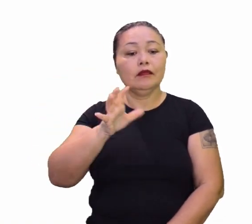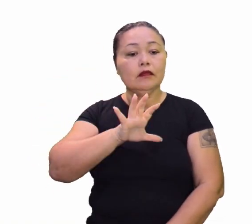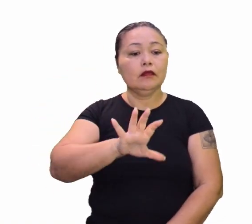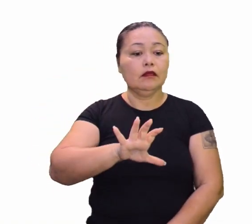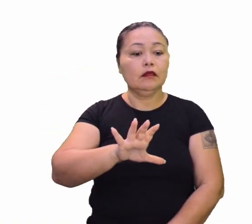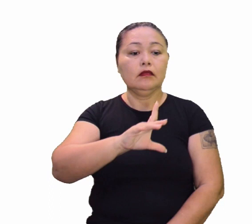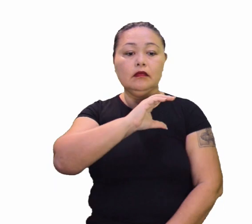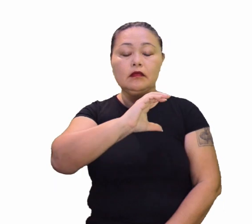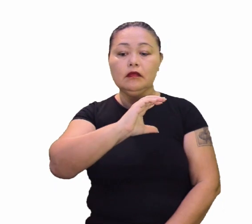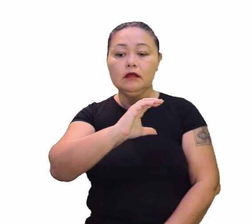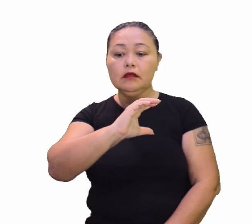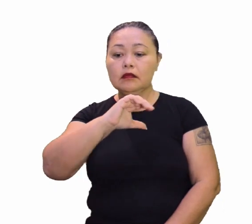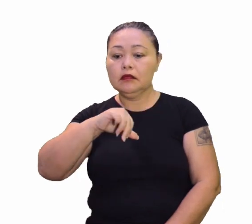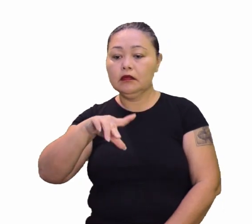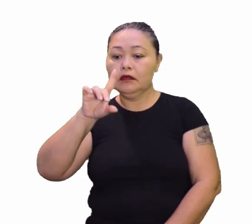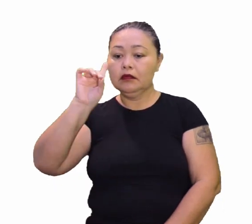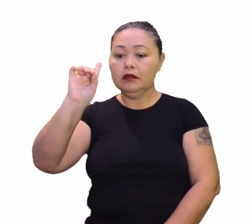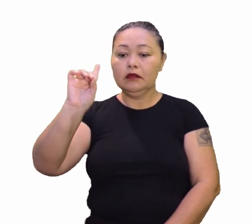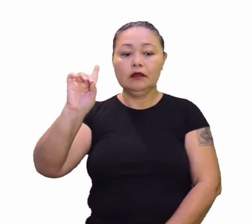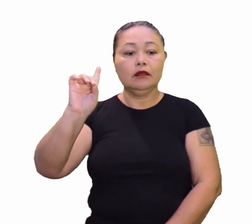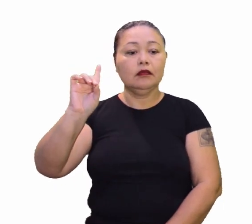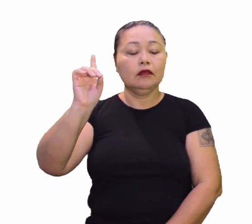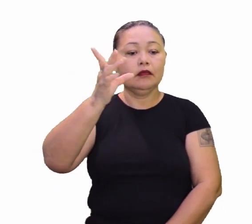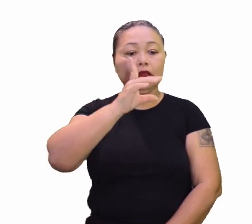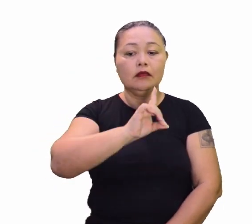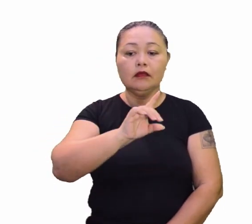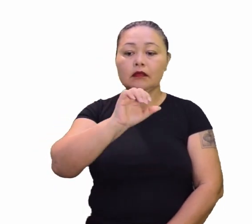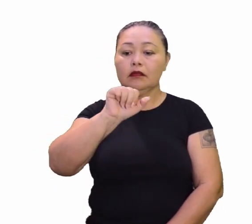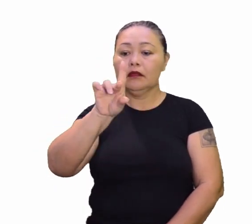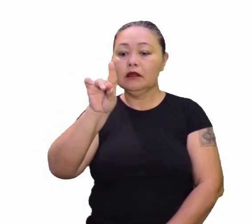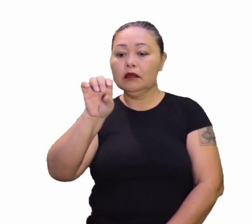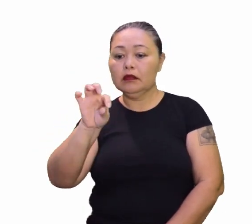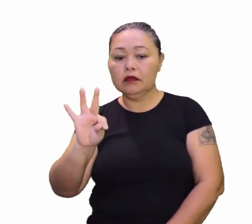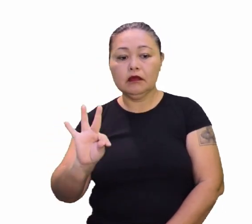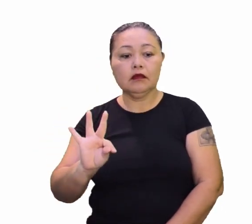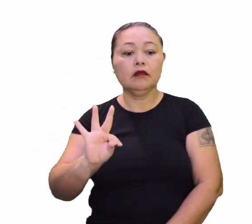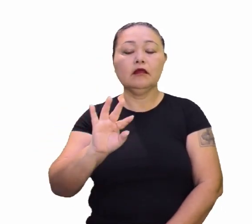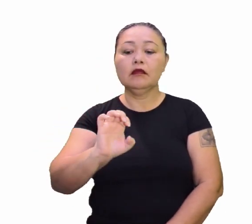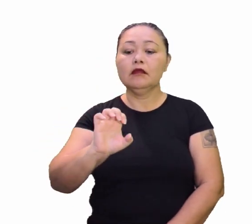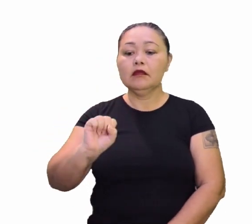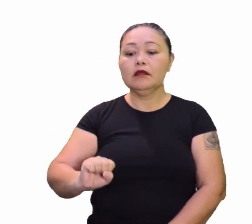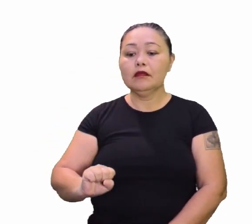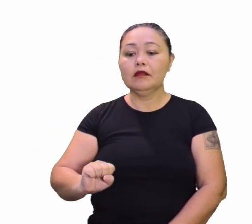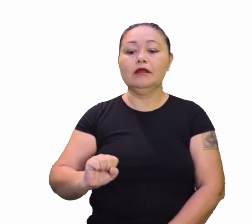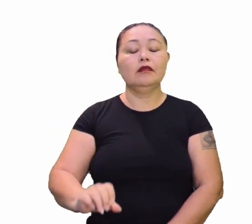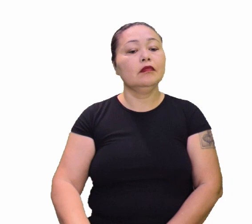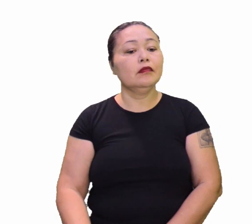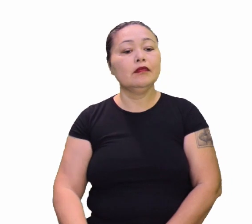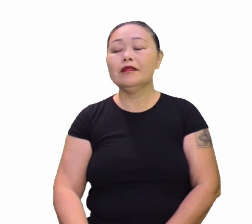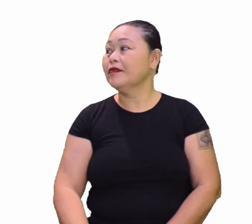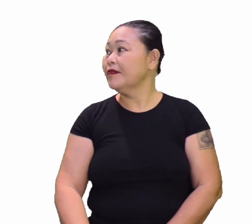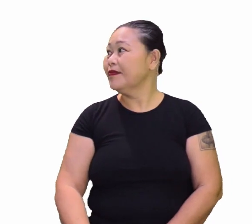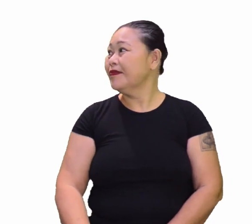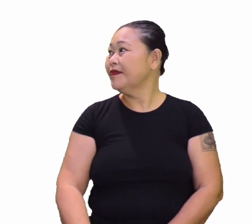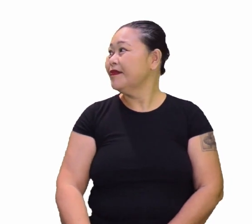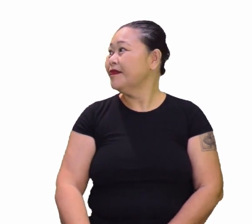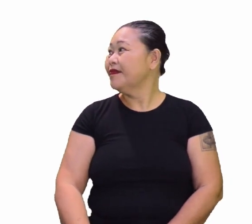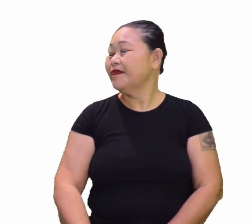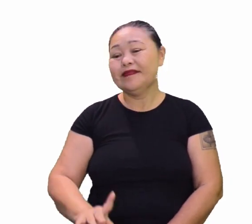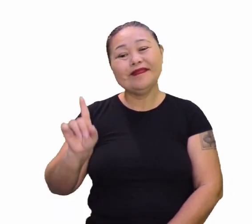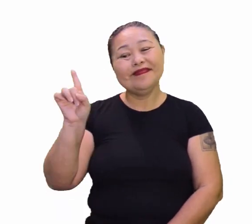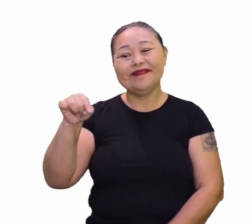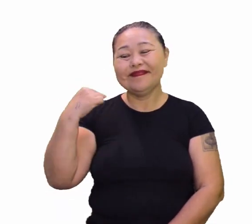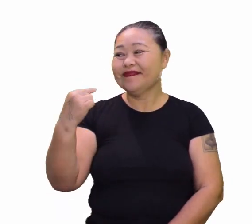B, Centro-Oeste, C, Nordeste, D, Sudeste e Sul. Rogério. E